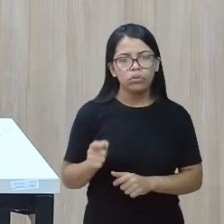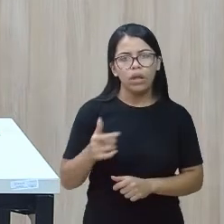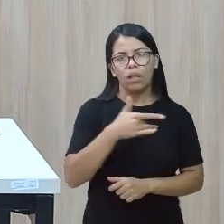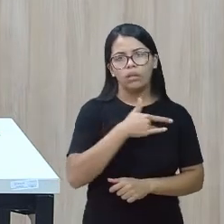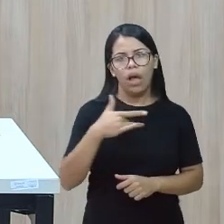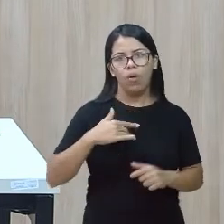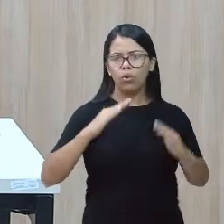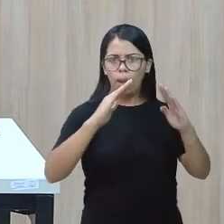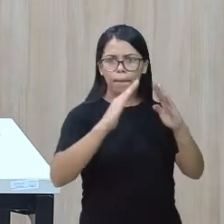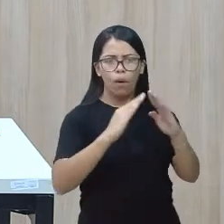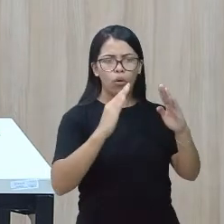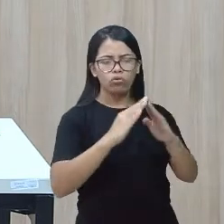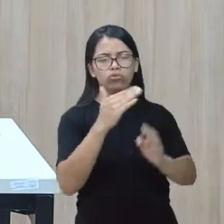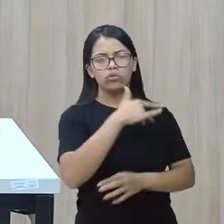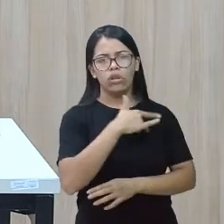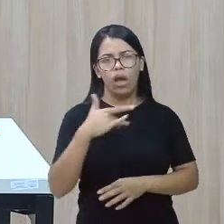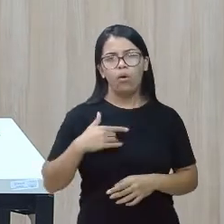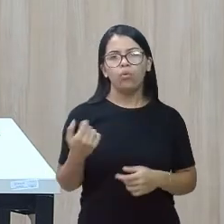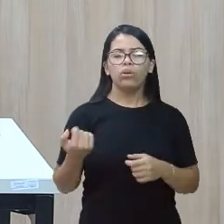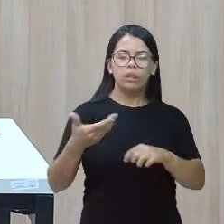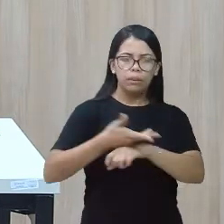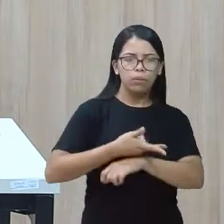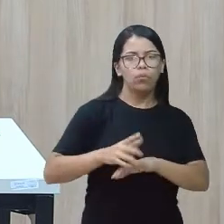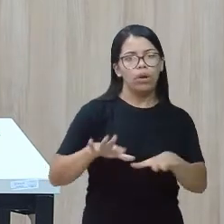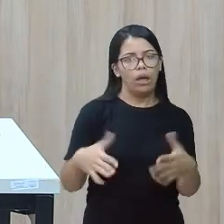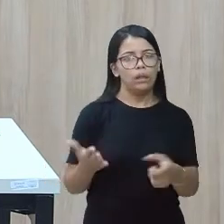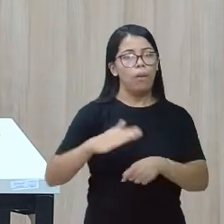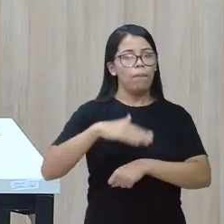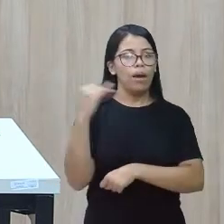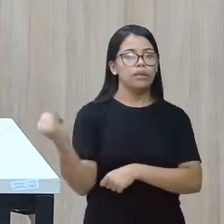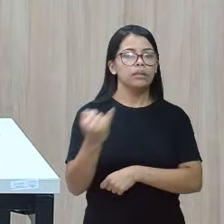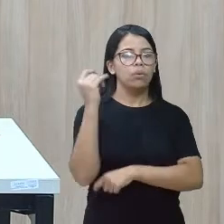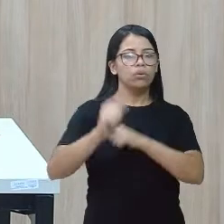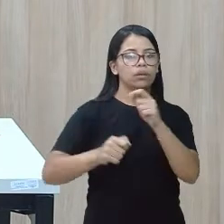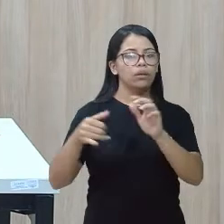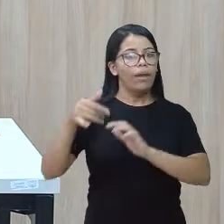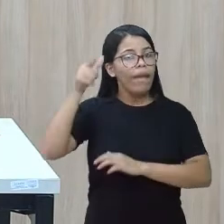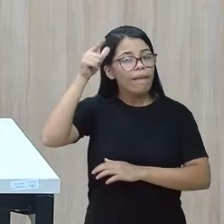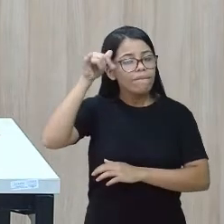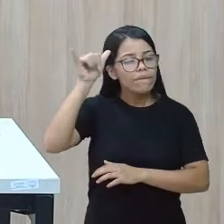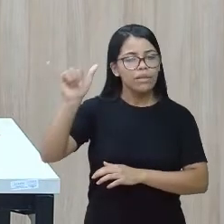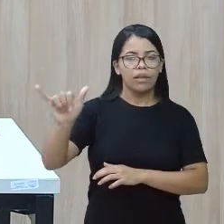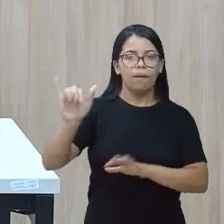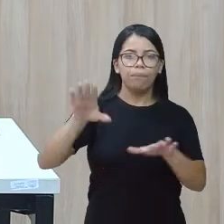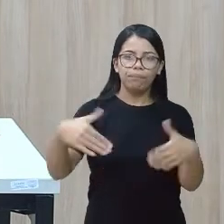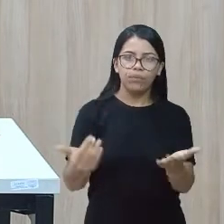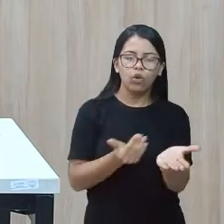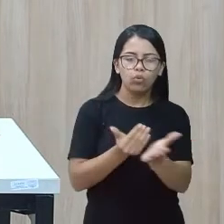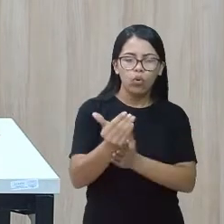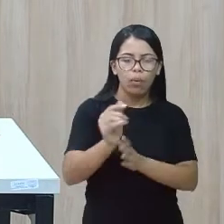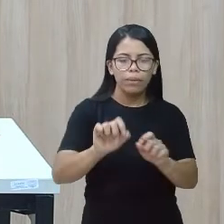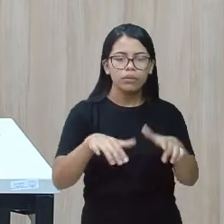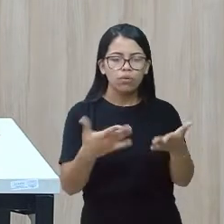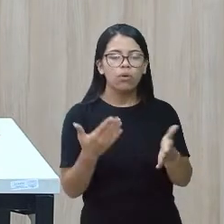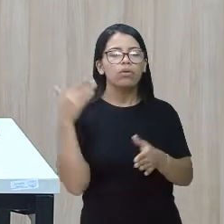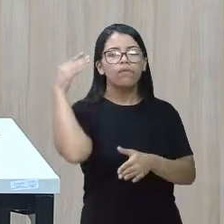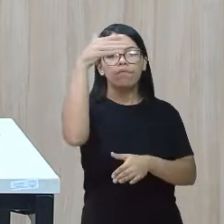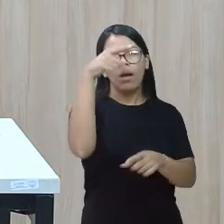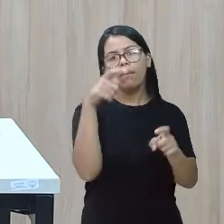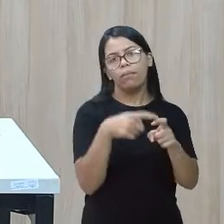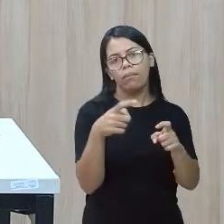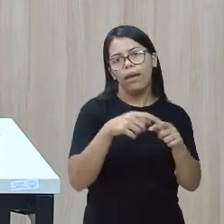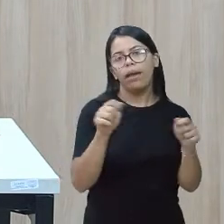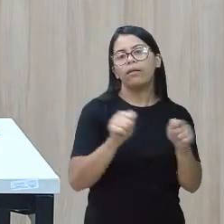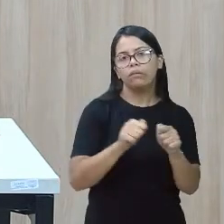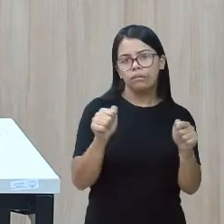mais importante, gente, é a prevenção. E a prevenção vai no início aí de um diagnóstico, né? Vamos lá fazer esse